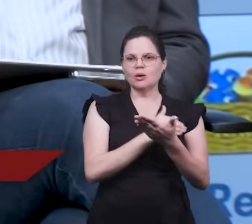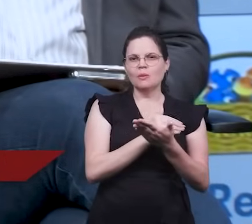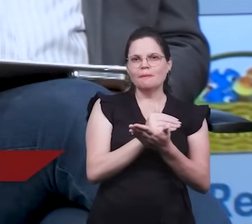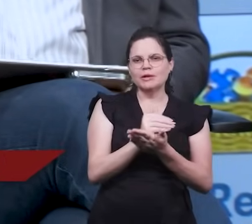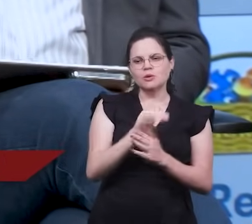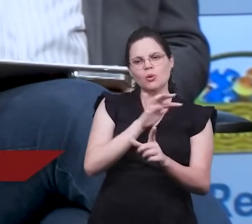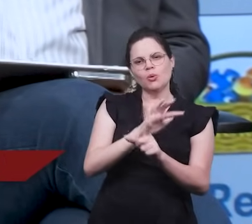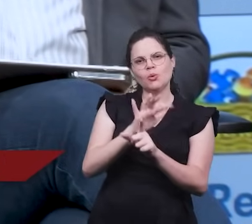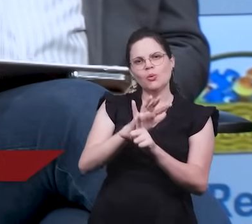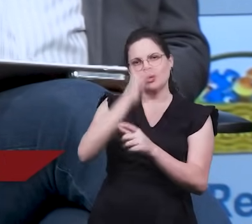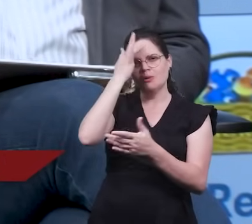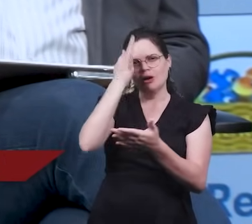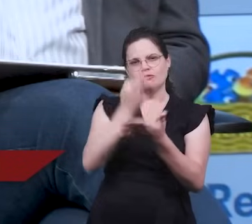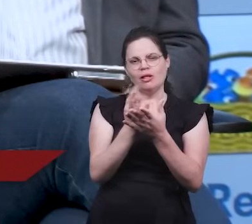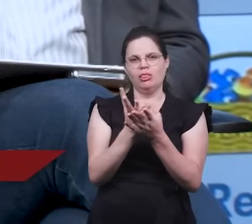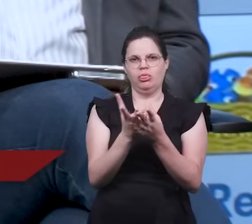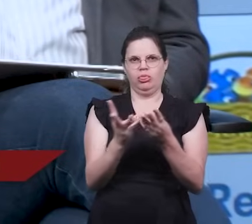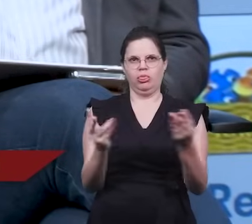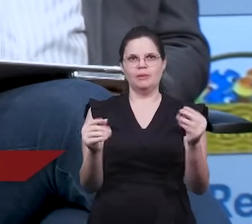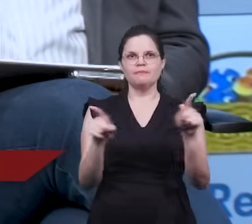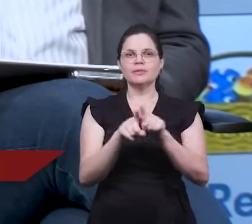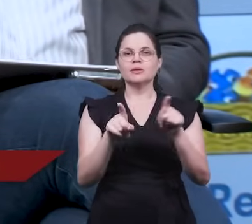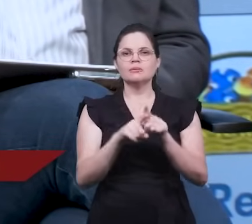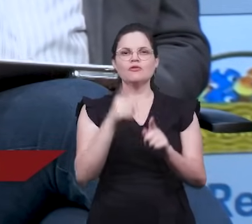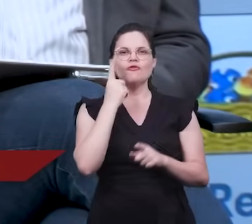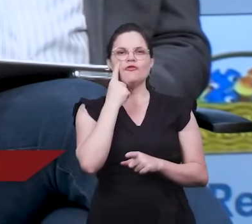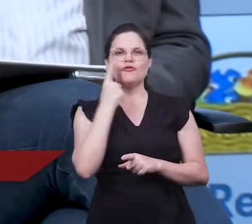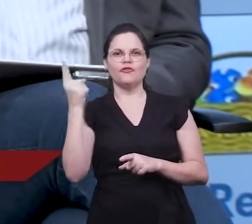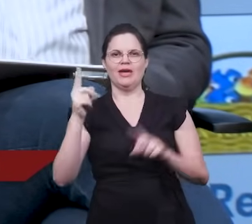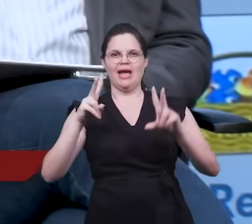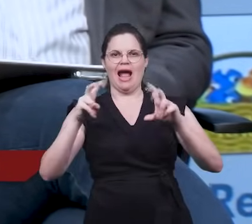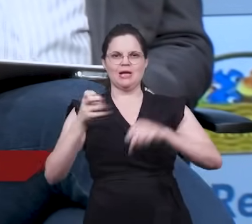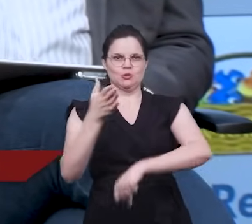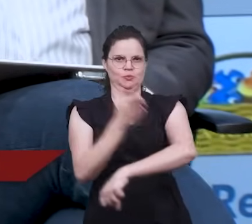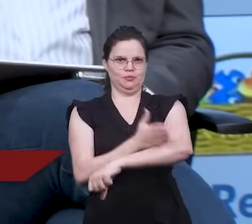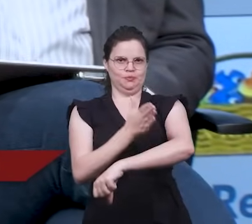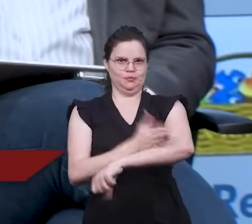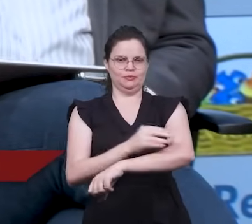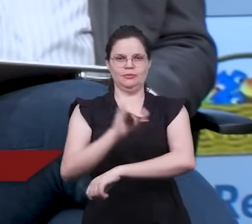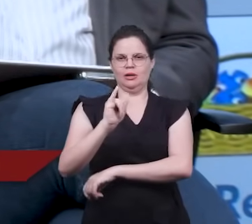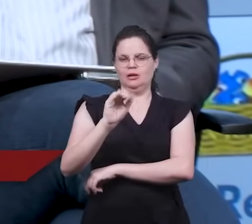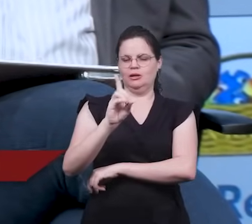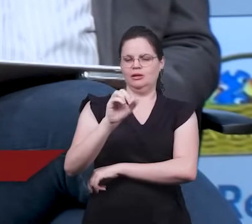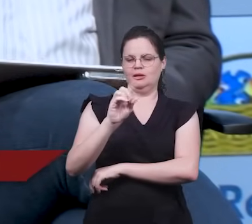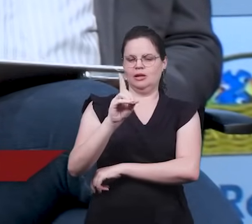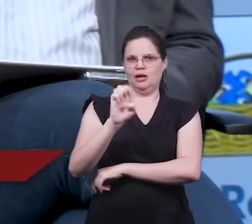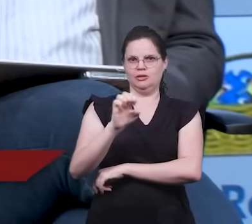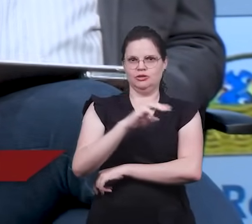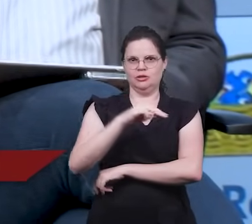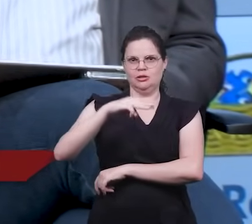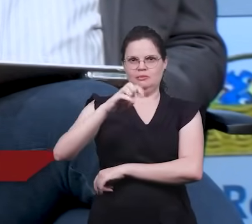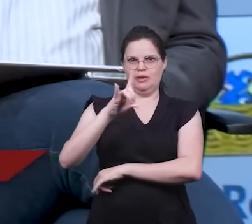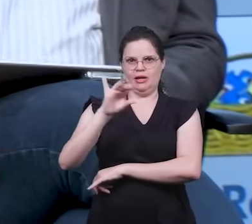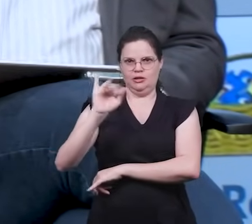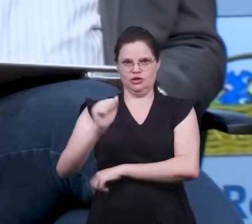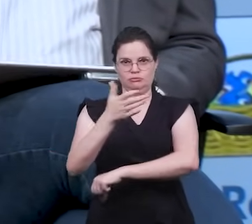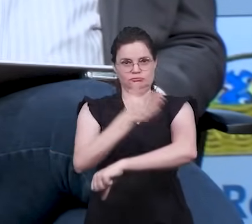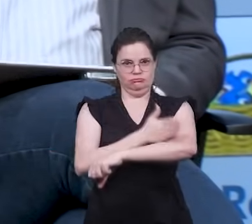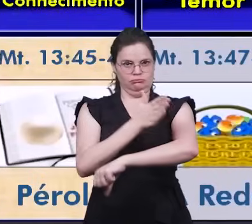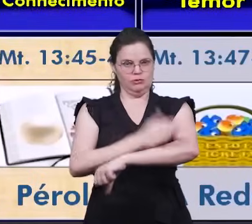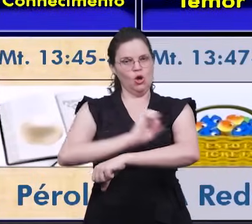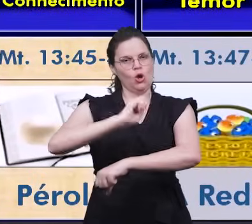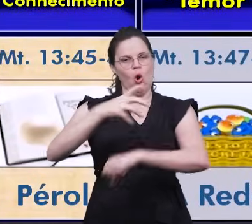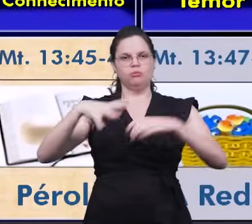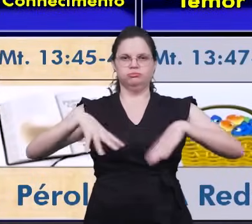esfriamento da fé. Eu queria fazer uma observação também aqui. Essa Idade Média aqui é a Idade Média profética, né,